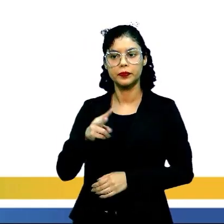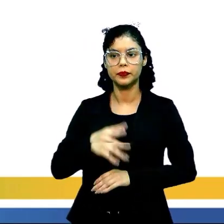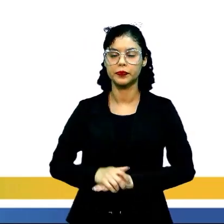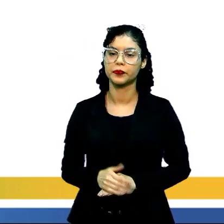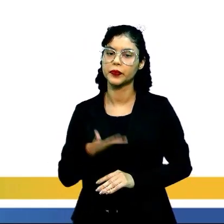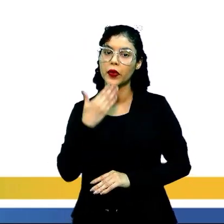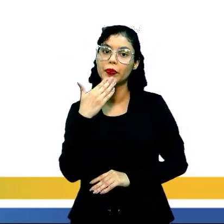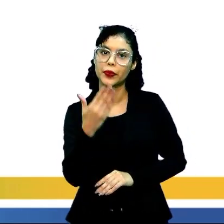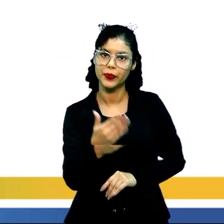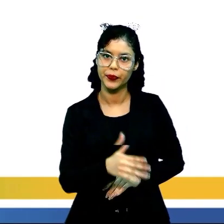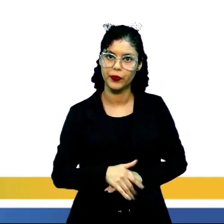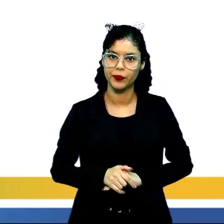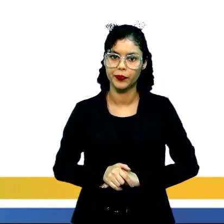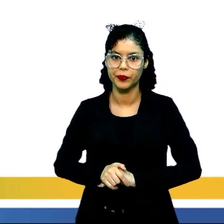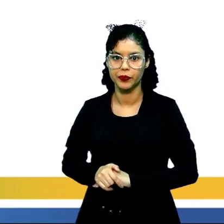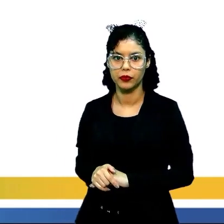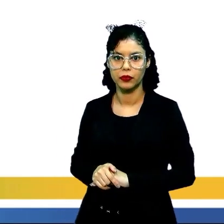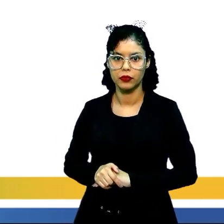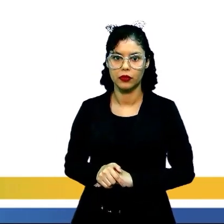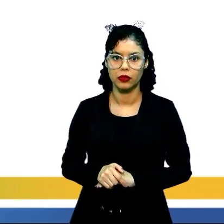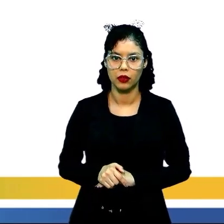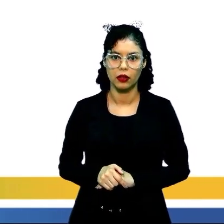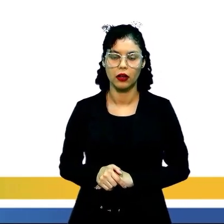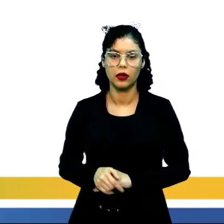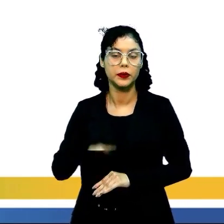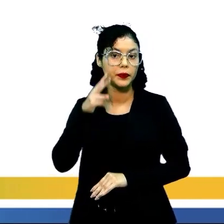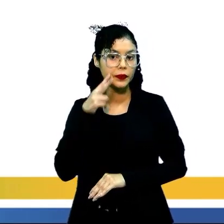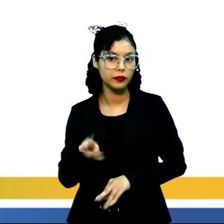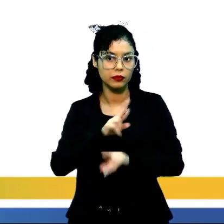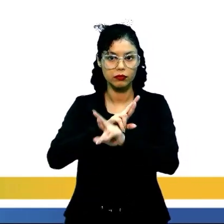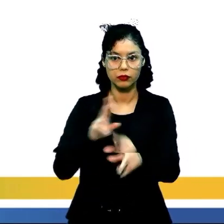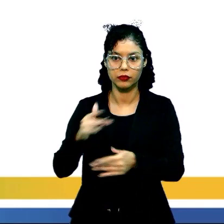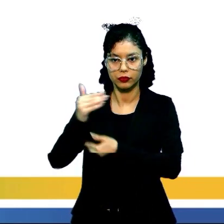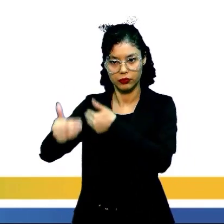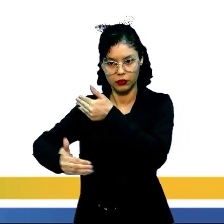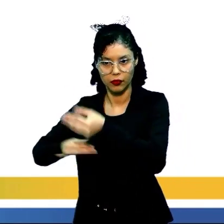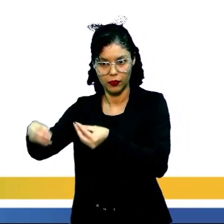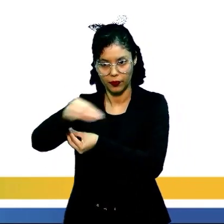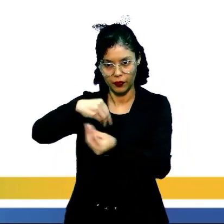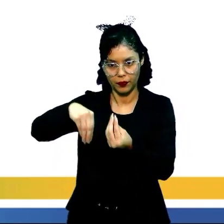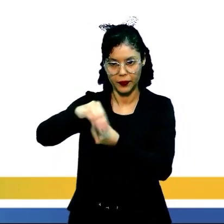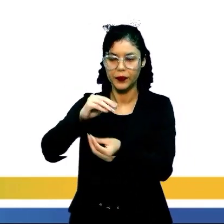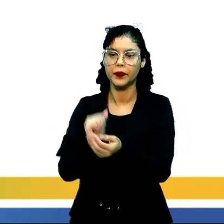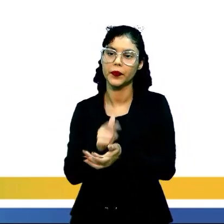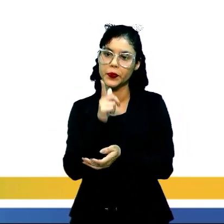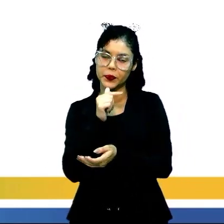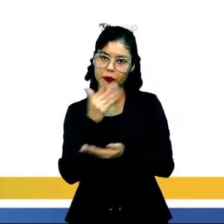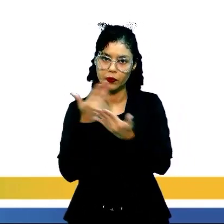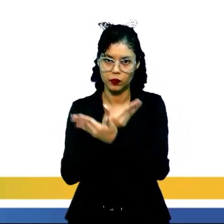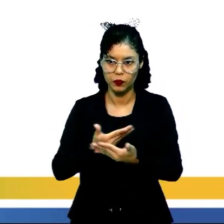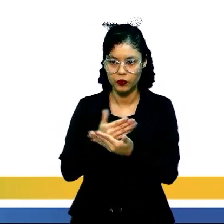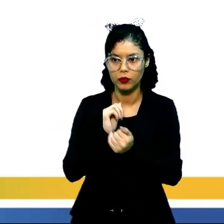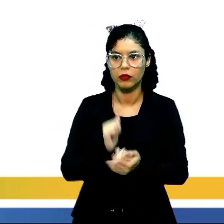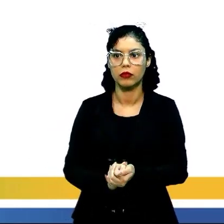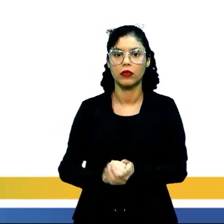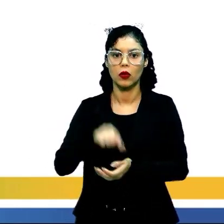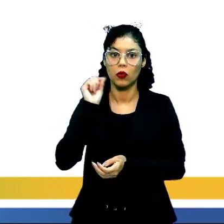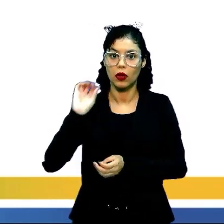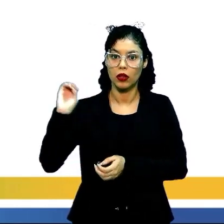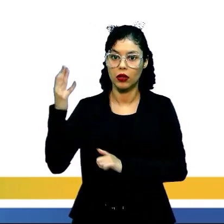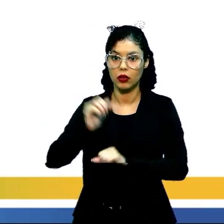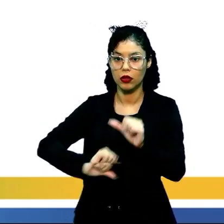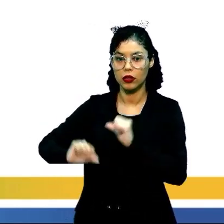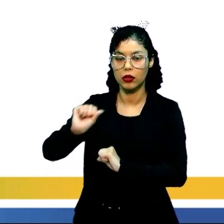a questão quer da gente? Tendo em vista os diferentes processos envolvidos no tratamento da água, ocorrem